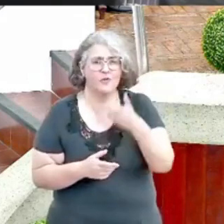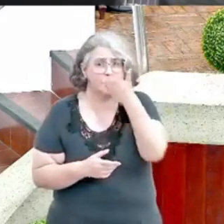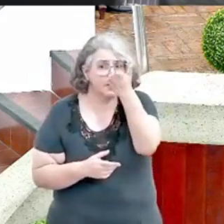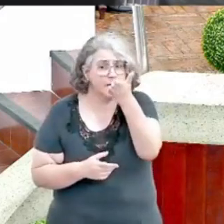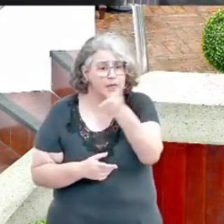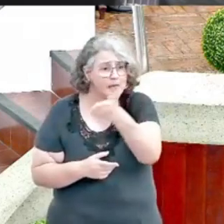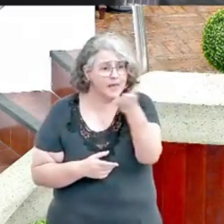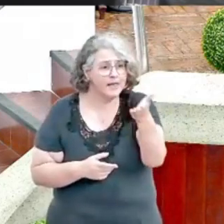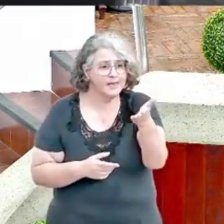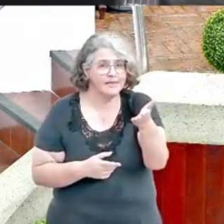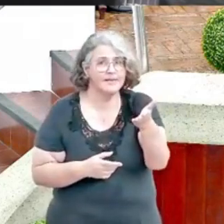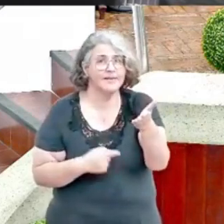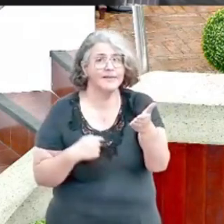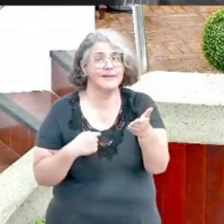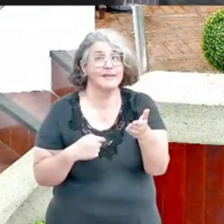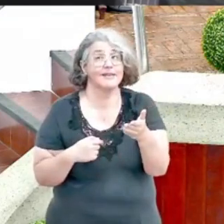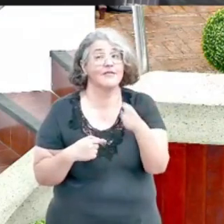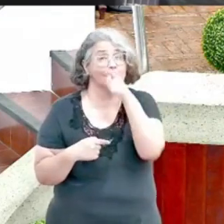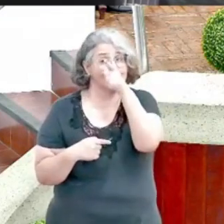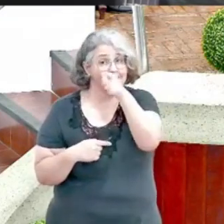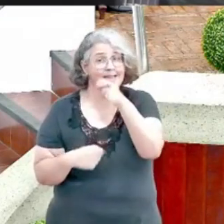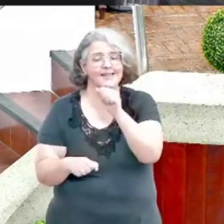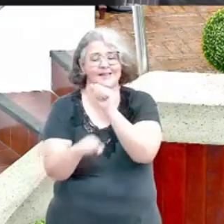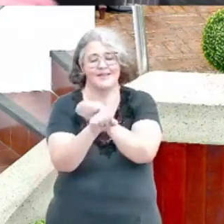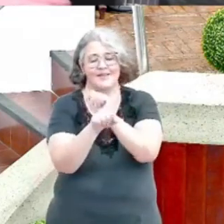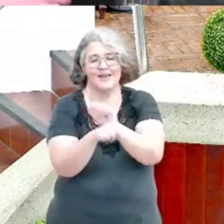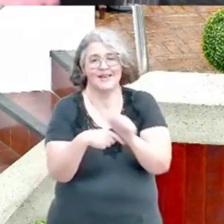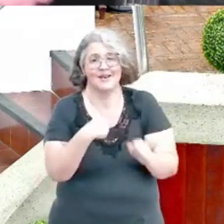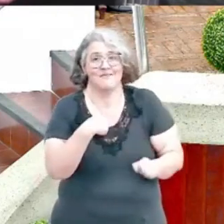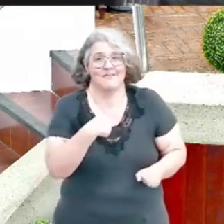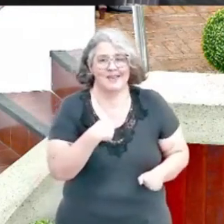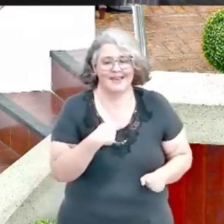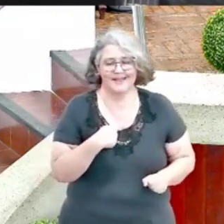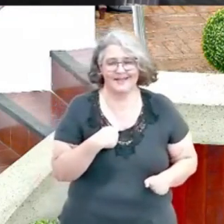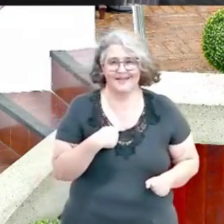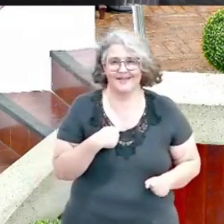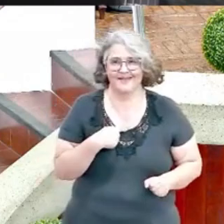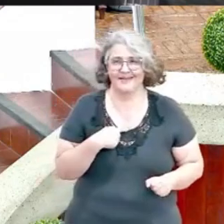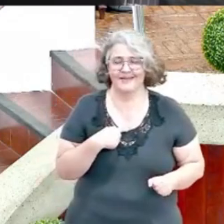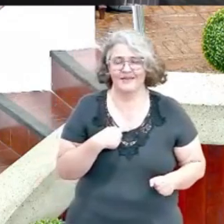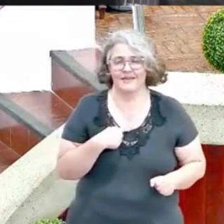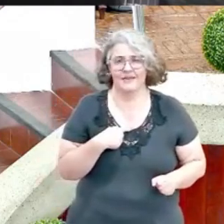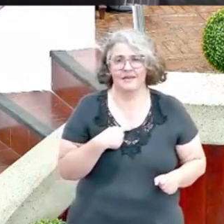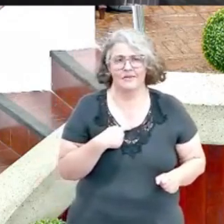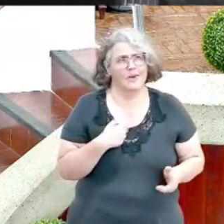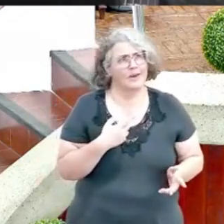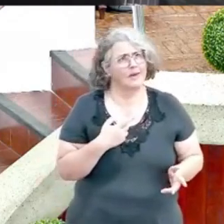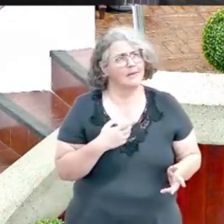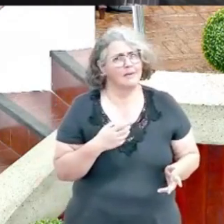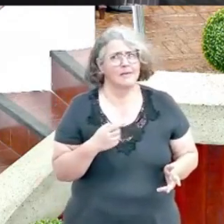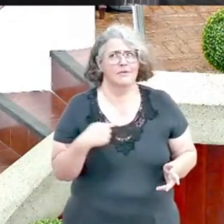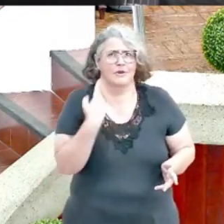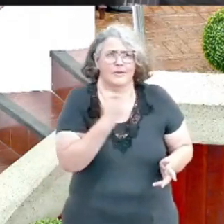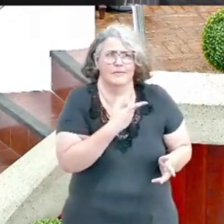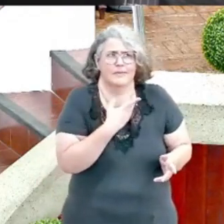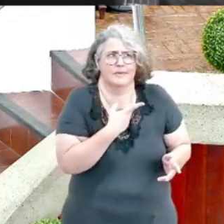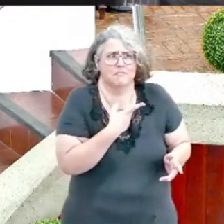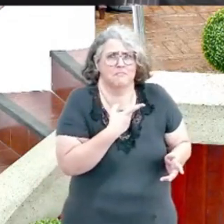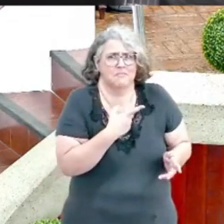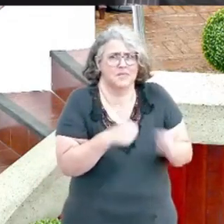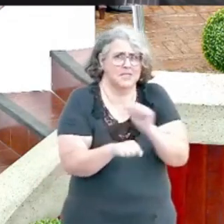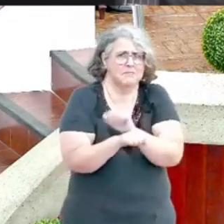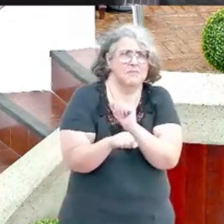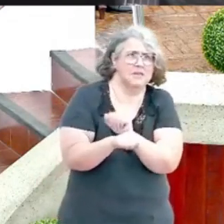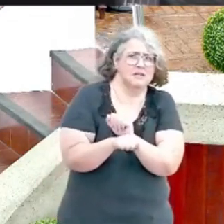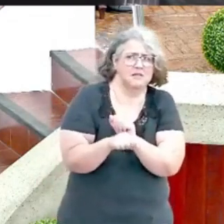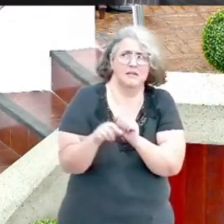a minha esperança no dia da vinda de Cristo Jesus? A nossa esperança não é o próprio Jesus? Paulo está